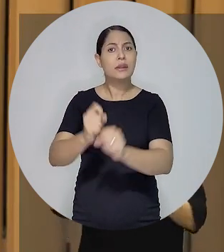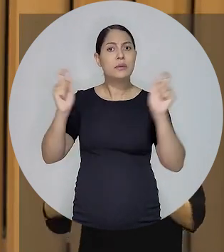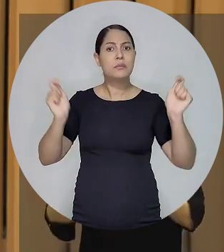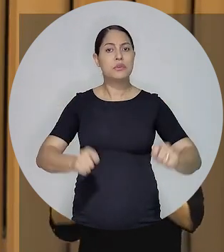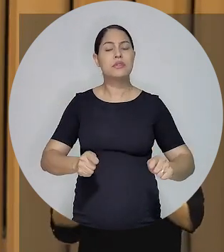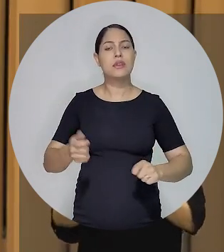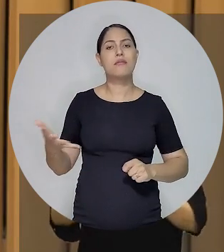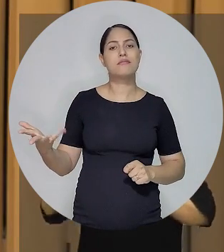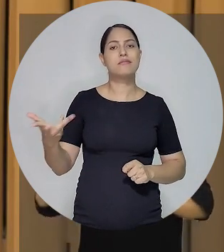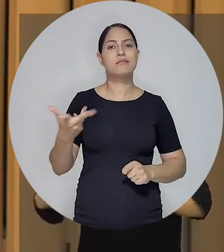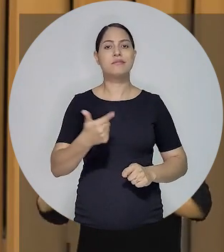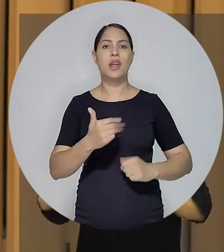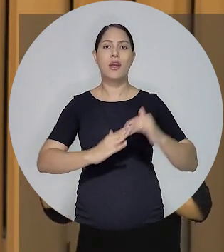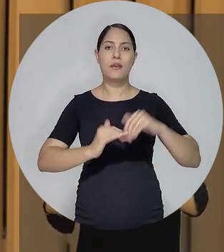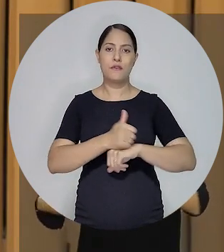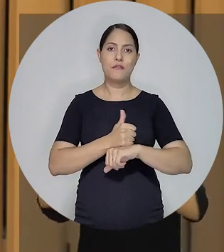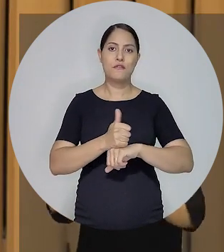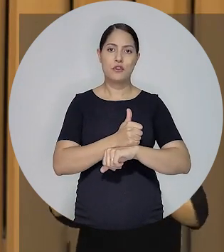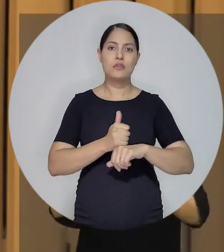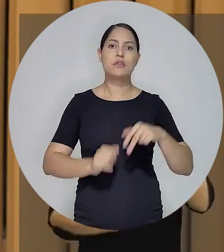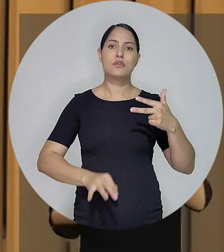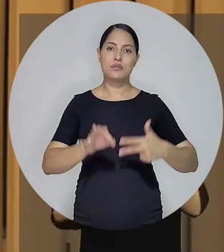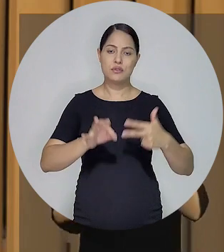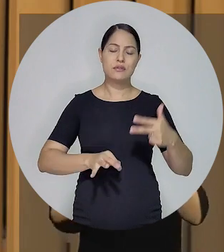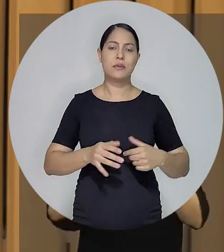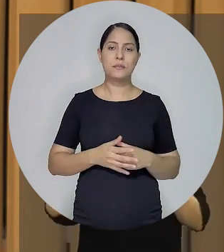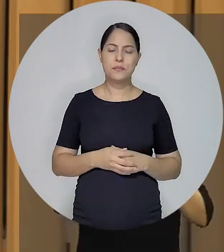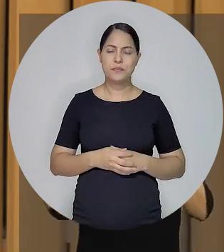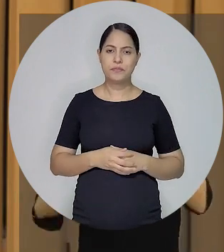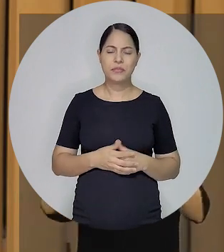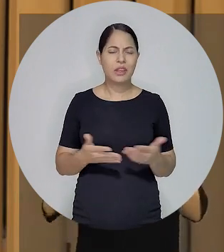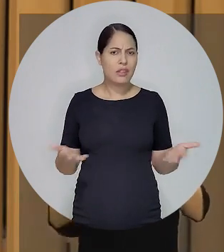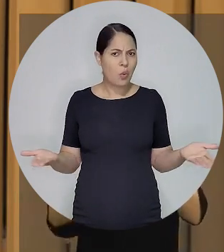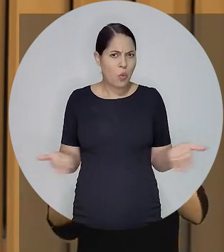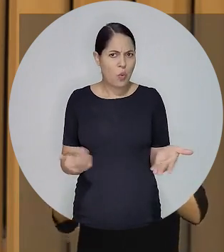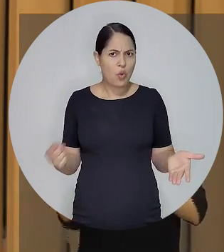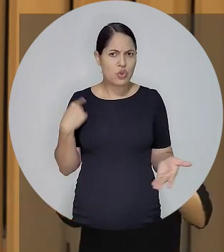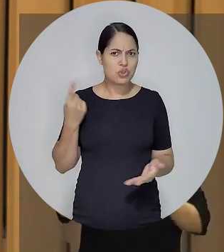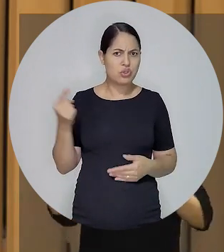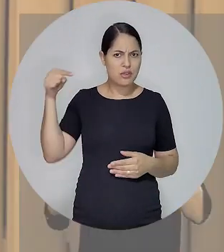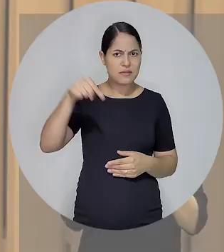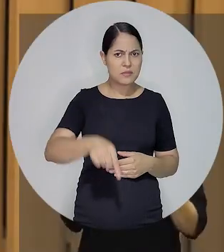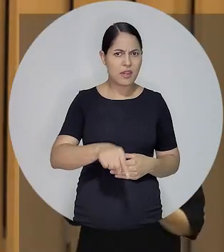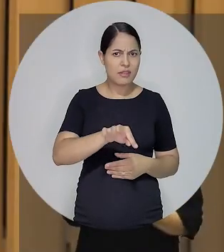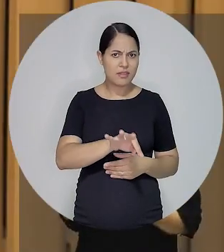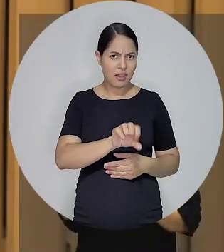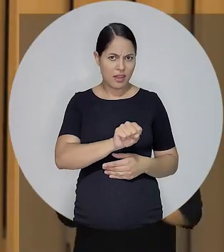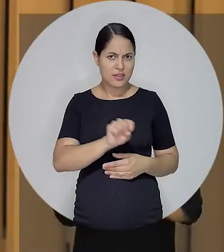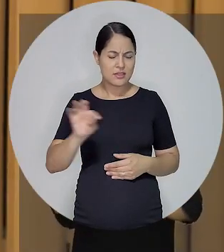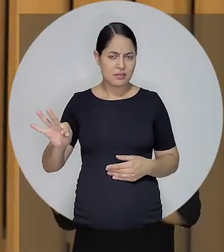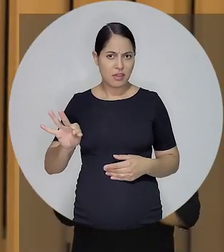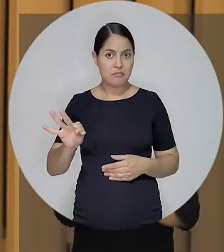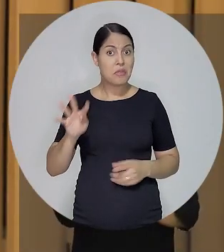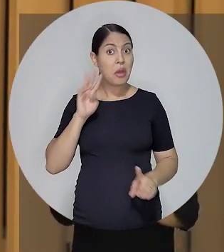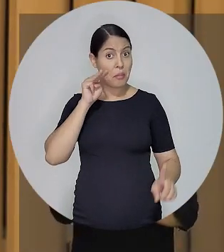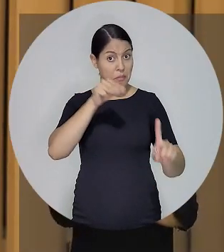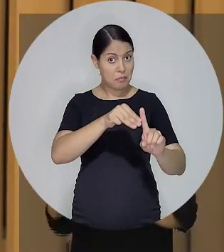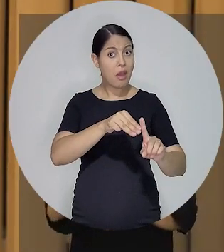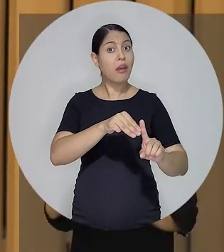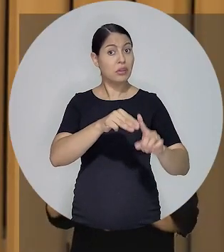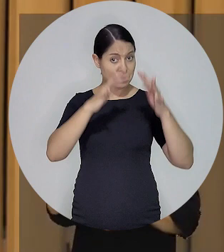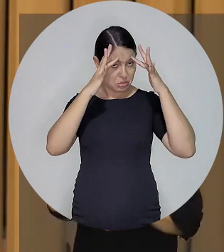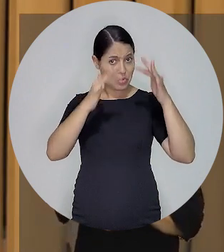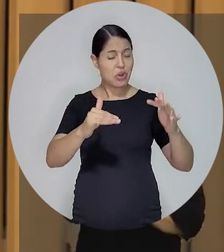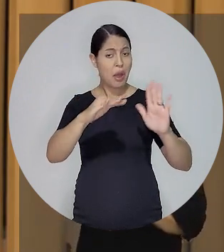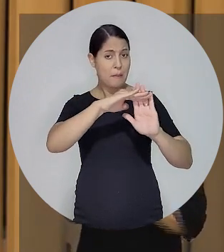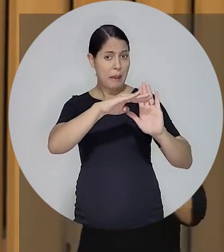realizados anualmente pelos órgãos do Poder Judiciário com o aperfeiçoamento da prestação jurisdicional. Não obstante estejamos aqui no TST vendo